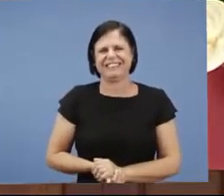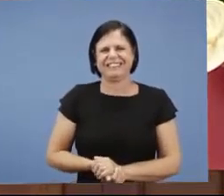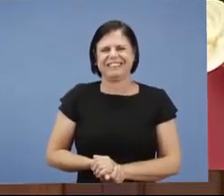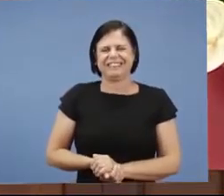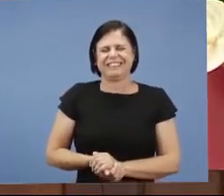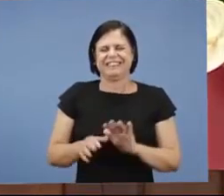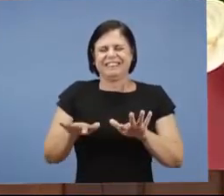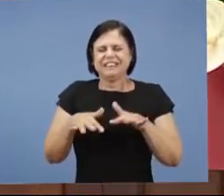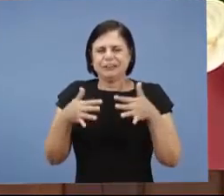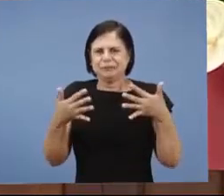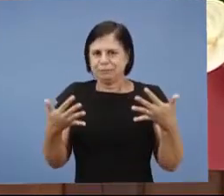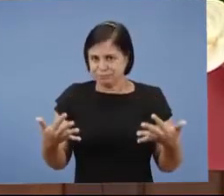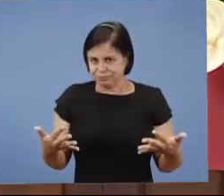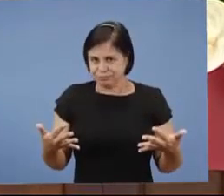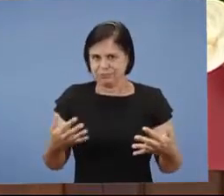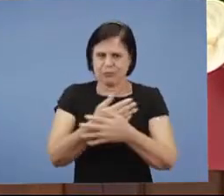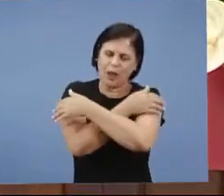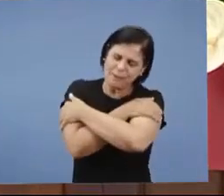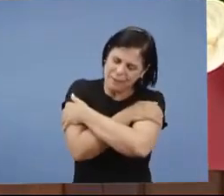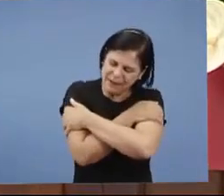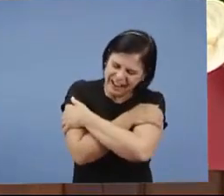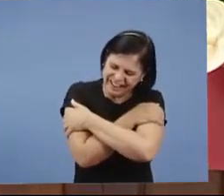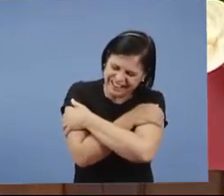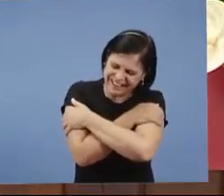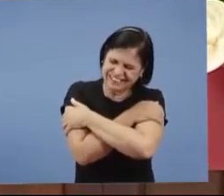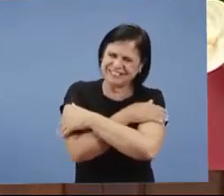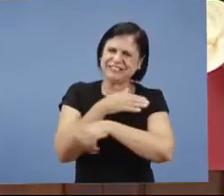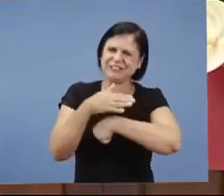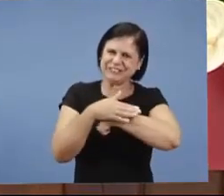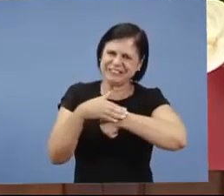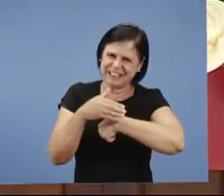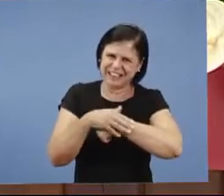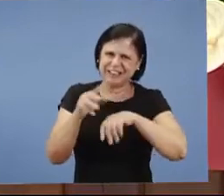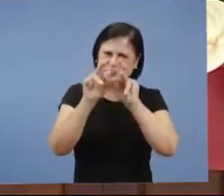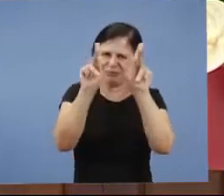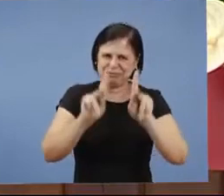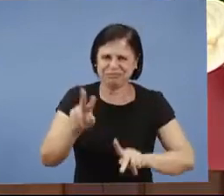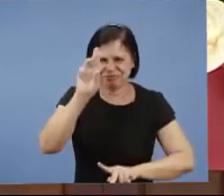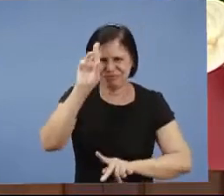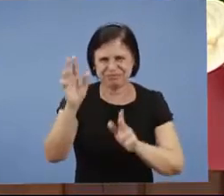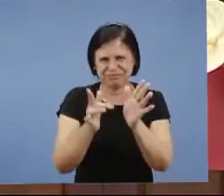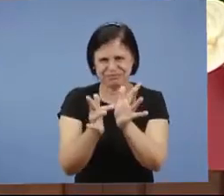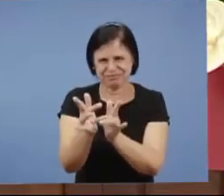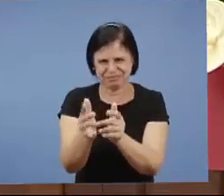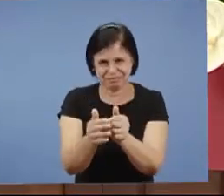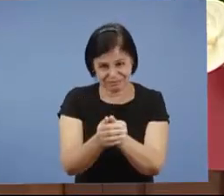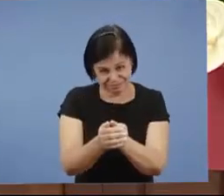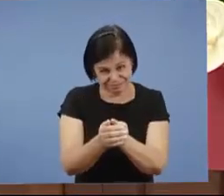Irmãos, nosso abraço fraternal, a paz do Senhor.